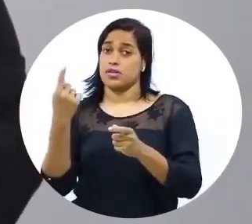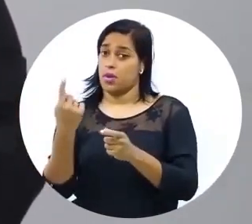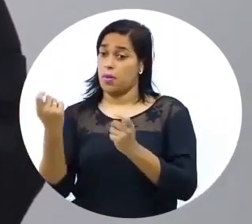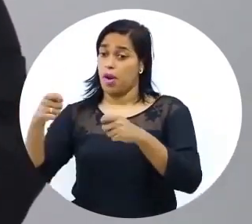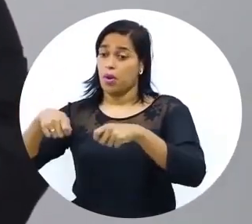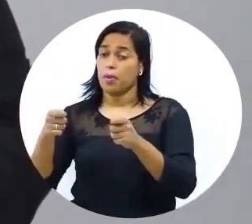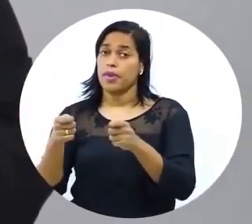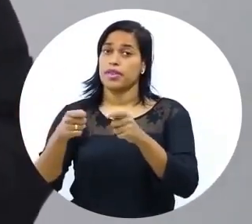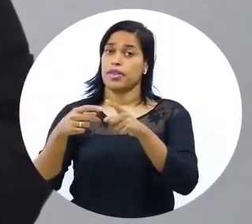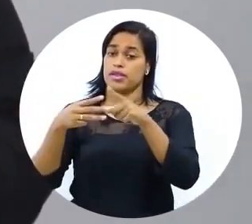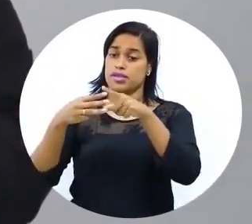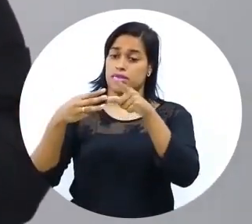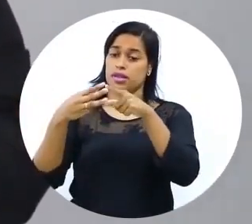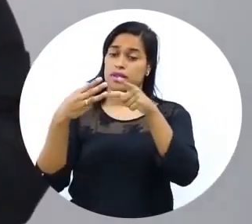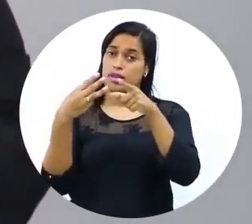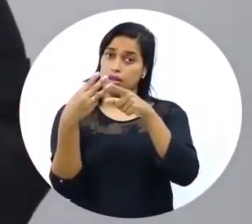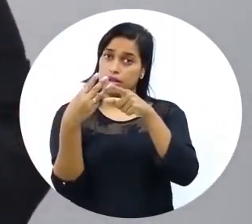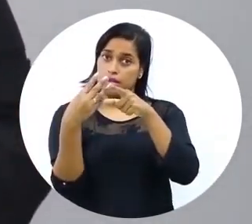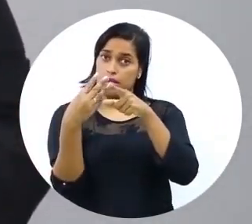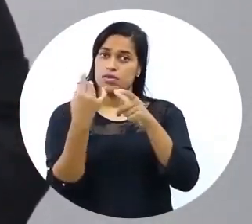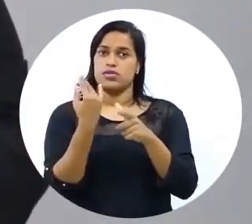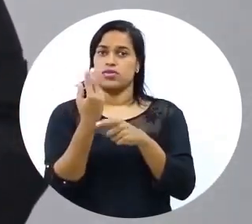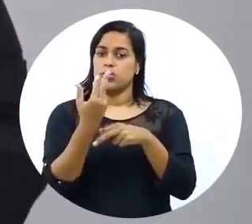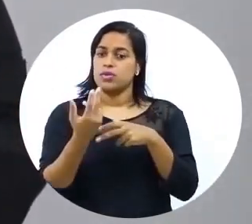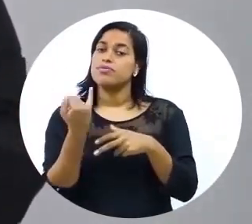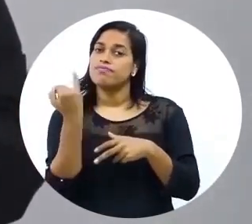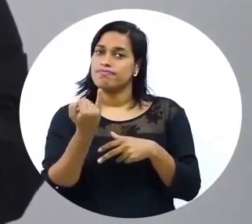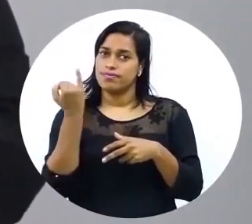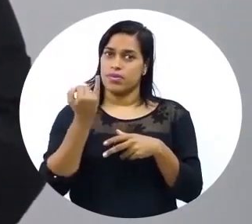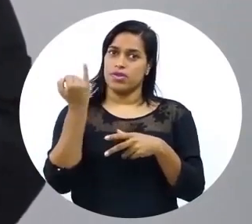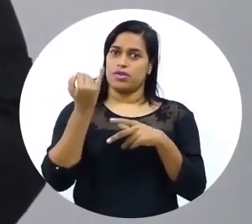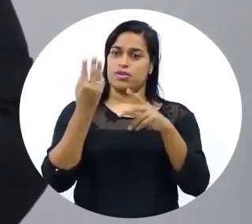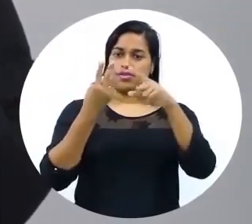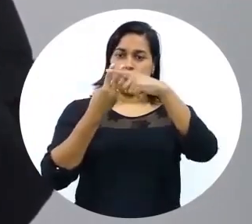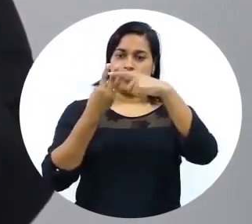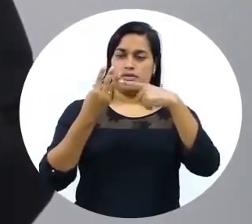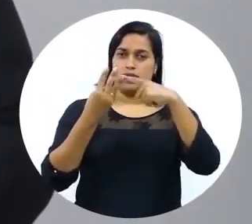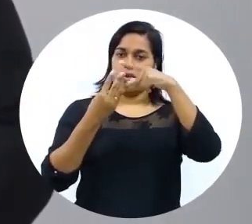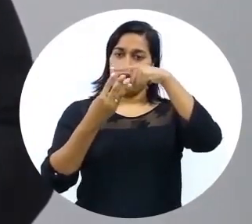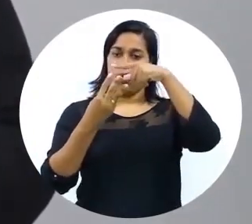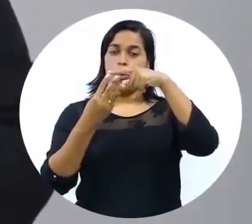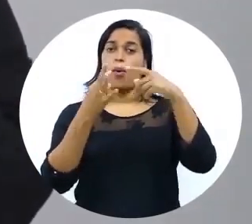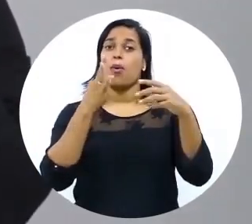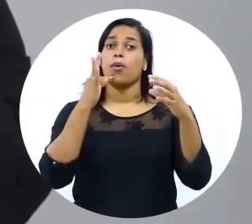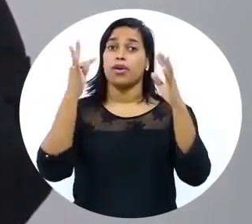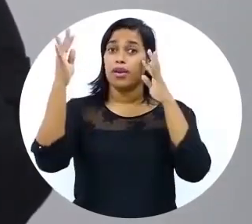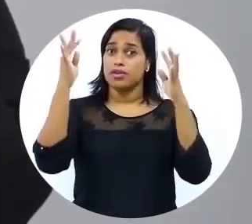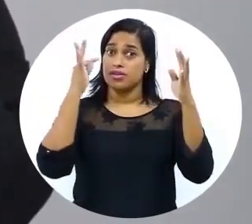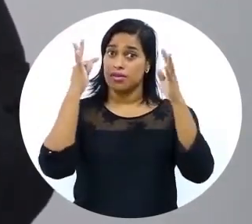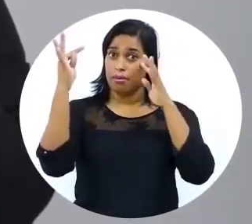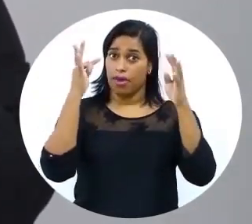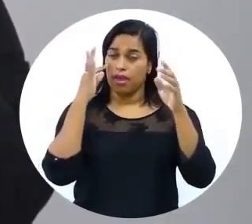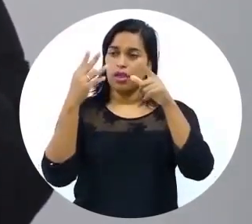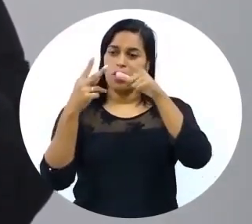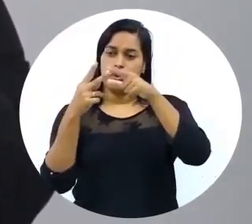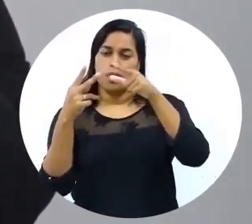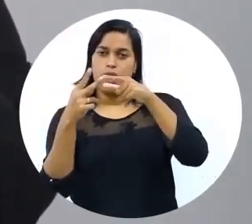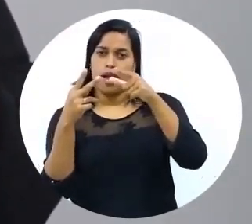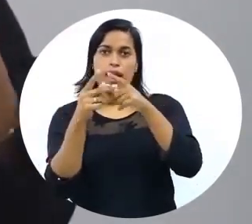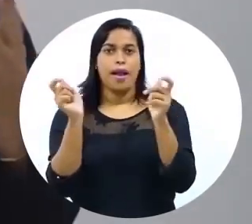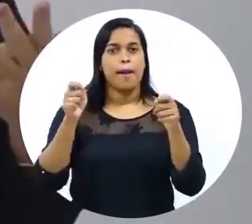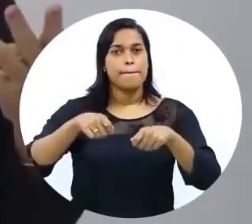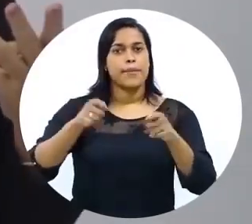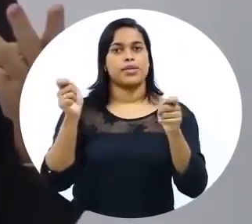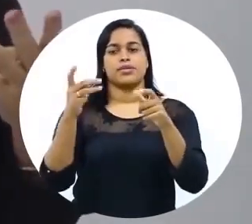por três vertentes, vamos chamar assim, que é o conhecimento, a habilidade